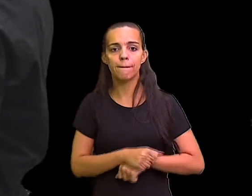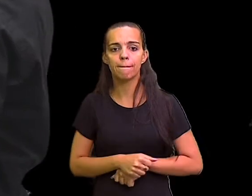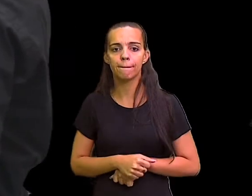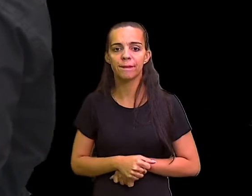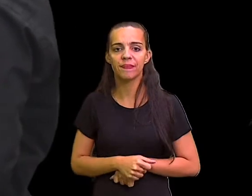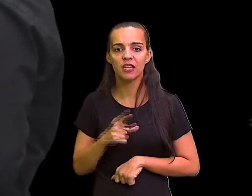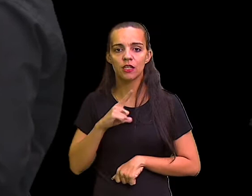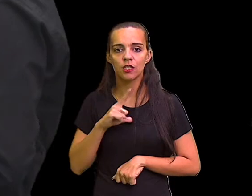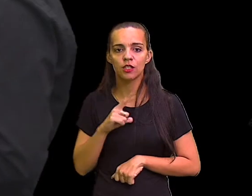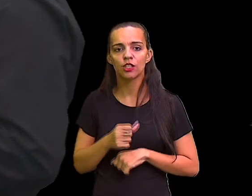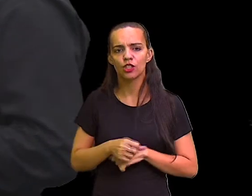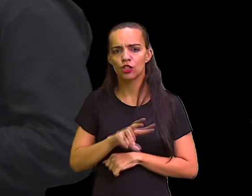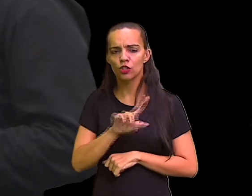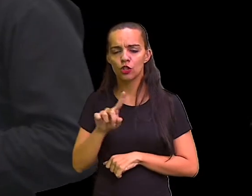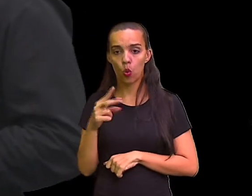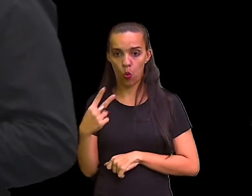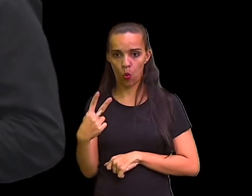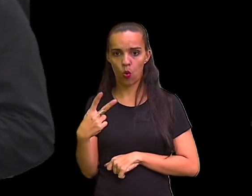dia